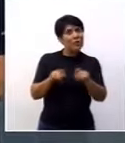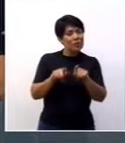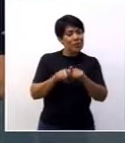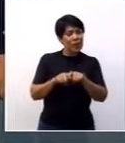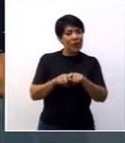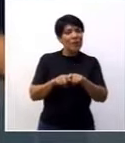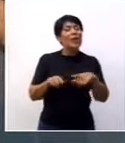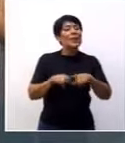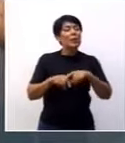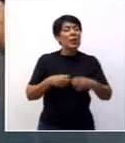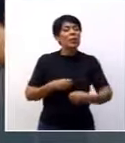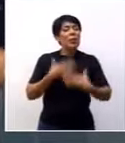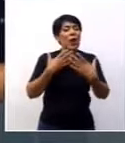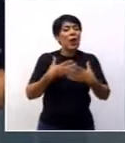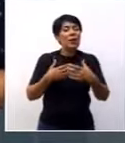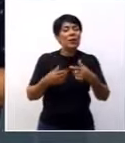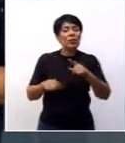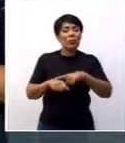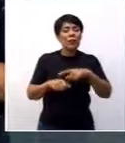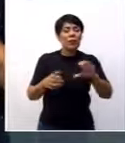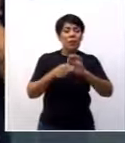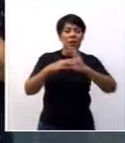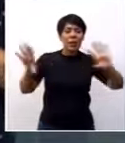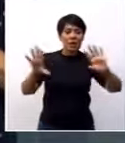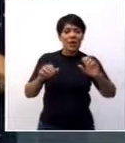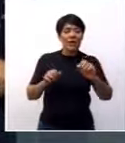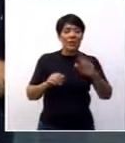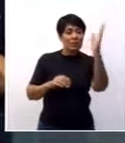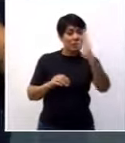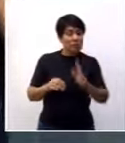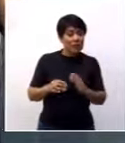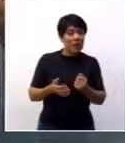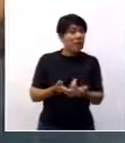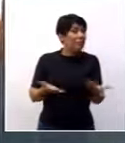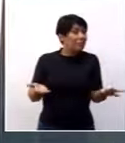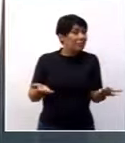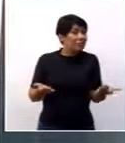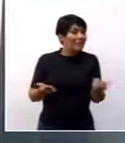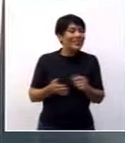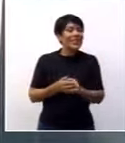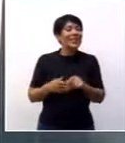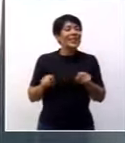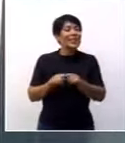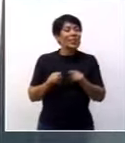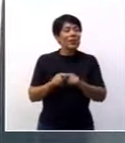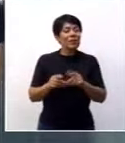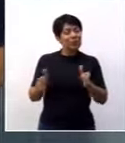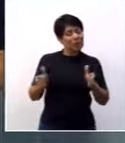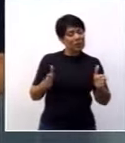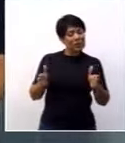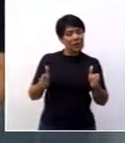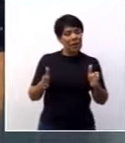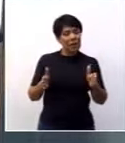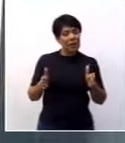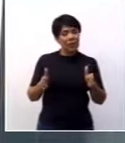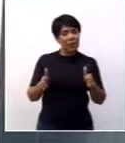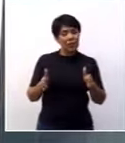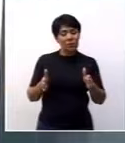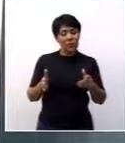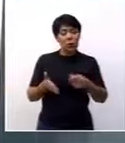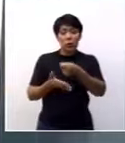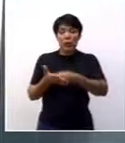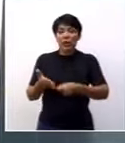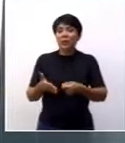inconfidentes? Onde está a modernidade e a contemporaneidade localizadas em cada um desses textos? Vamos